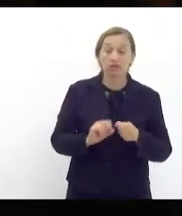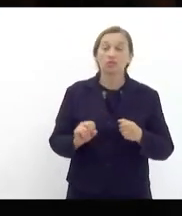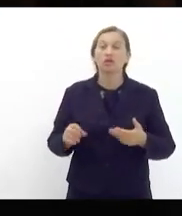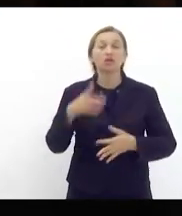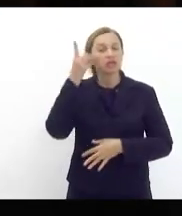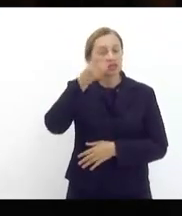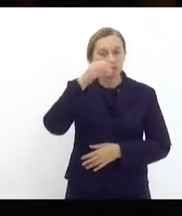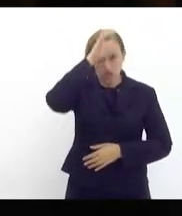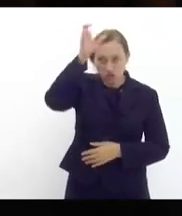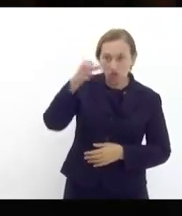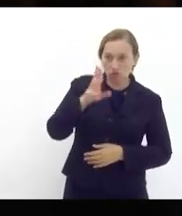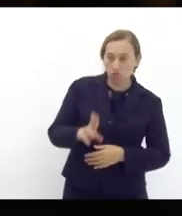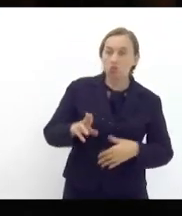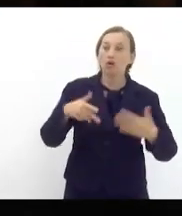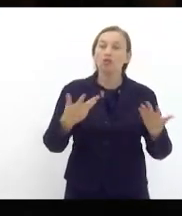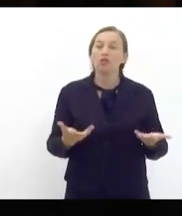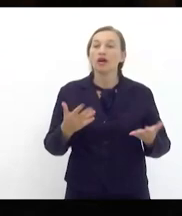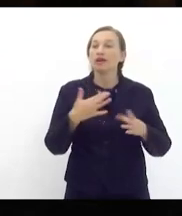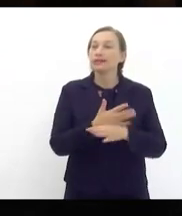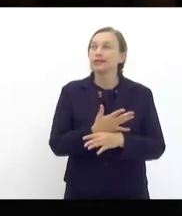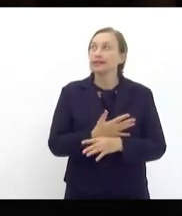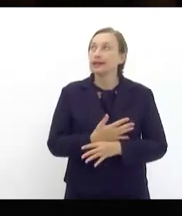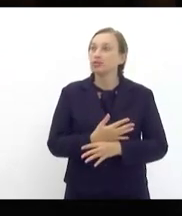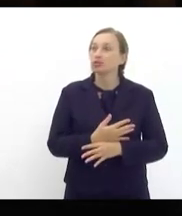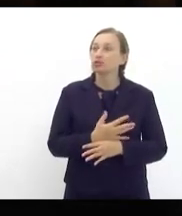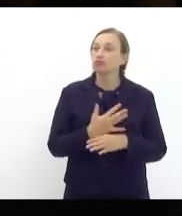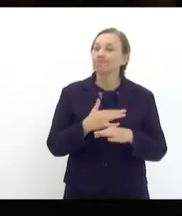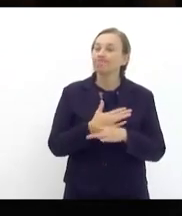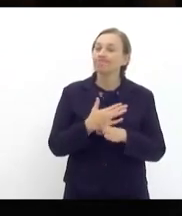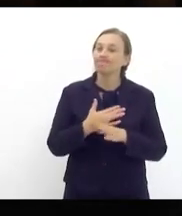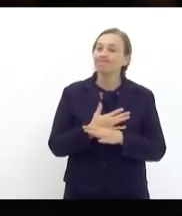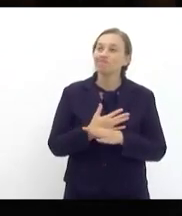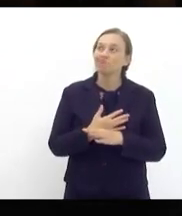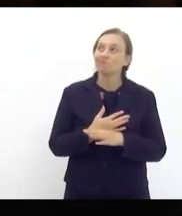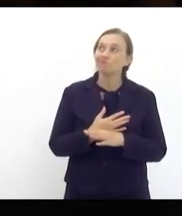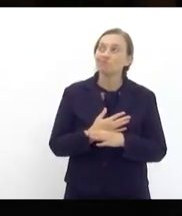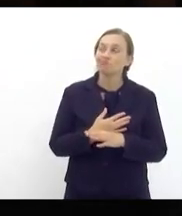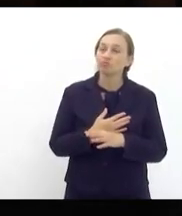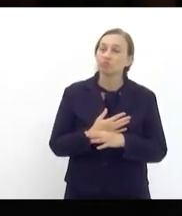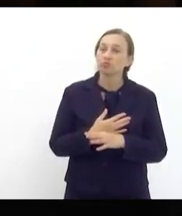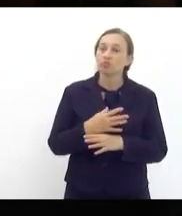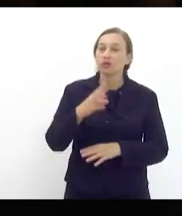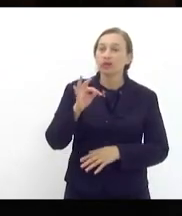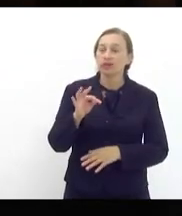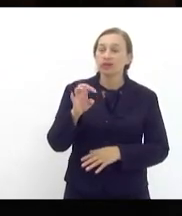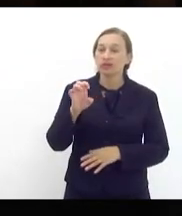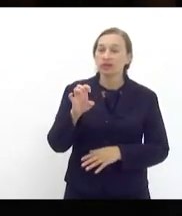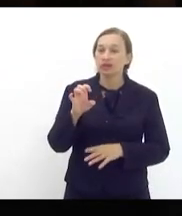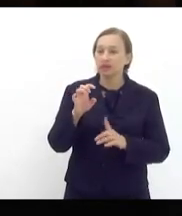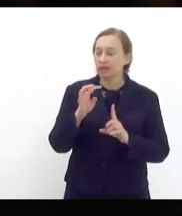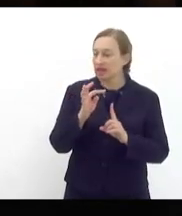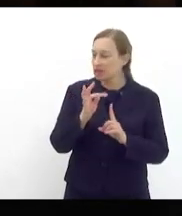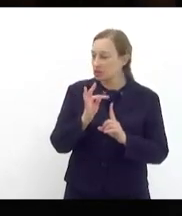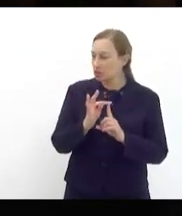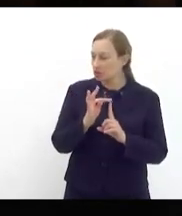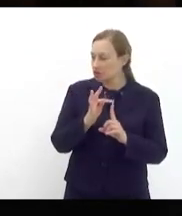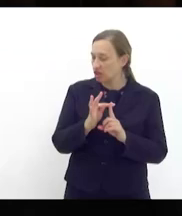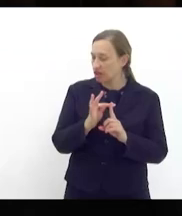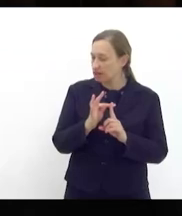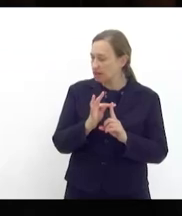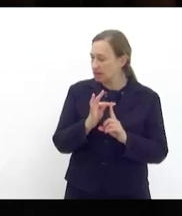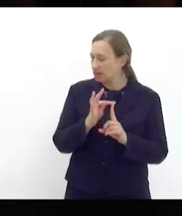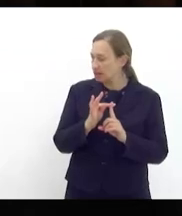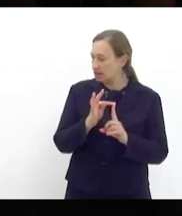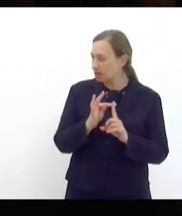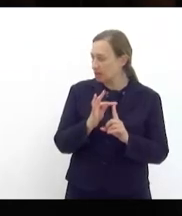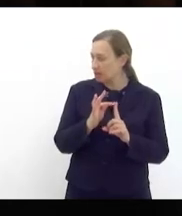deputada Tiaju, foi a cidade de Teresópolis. Estive lá, deputado